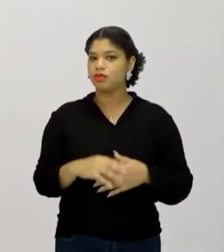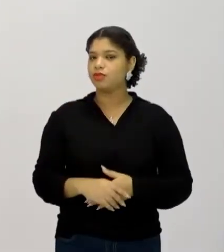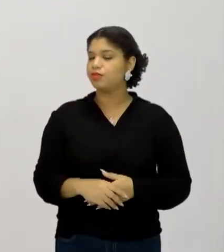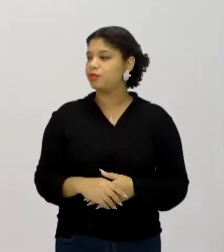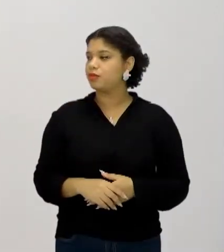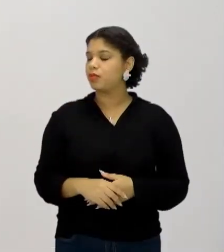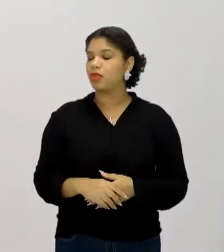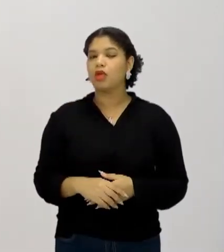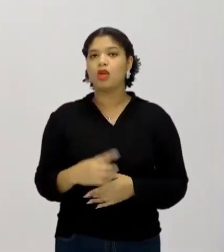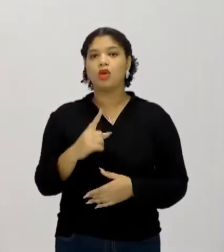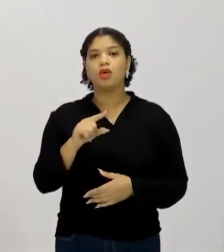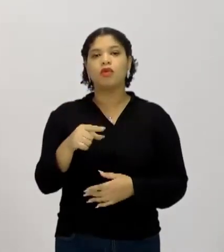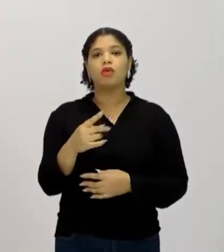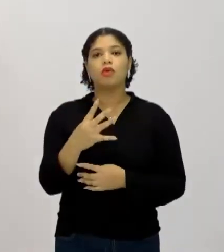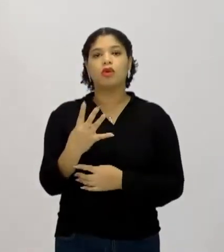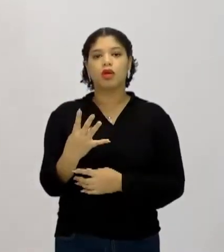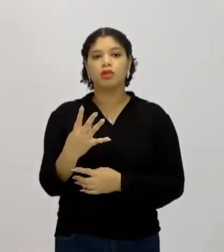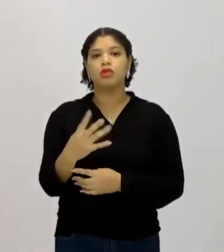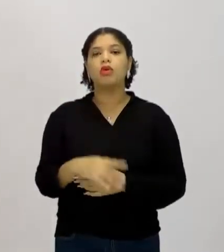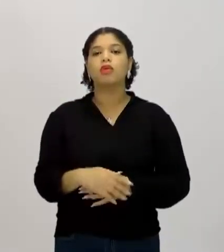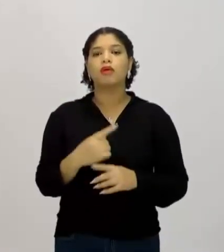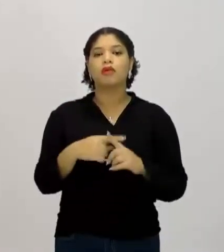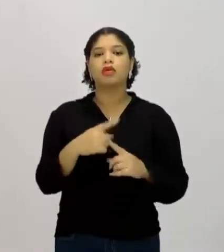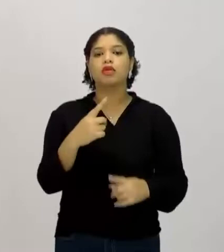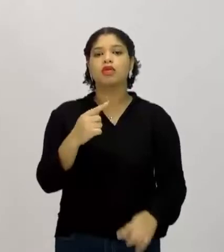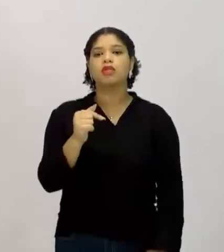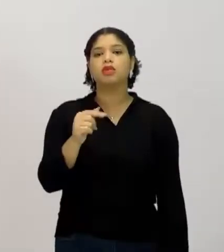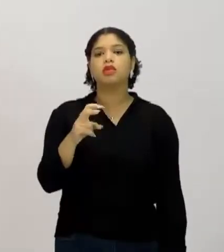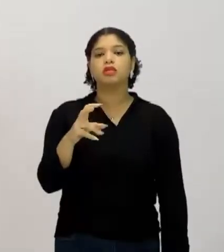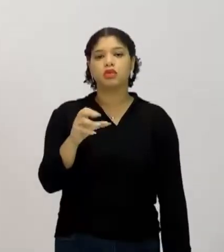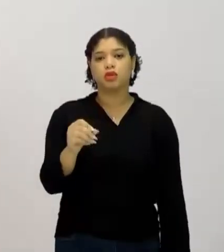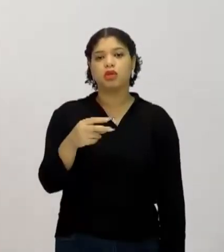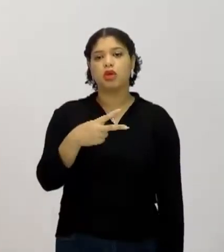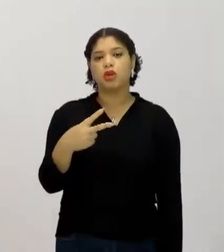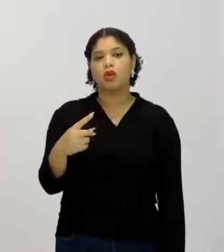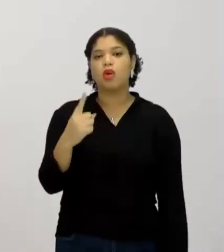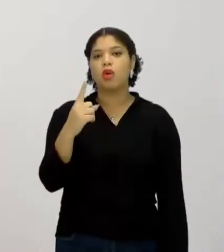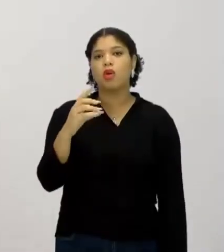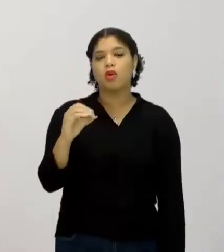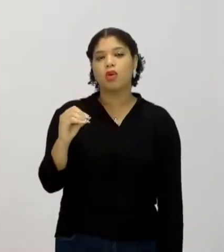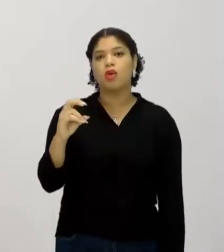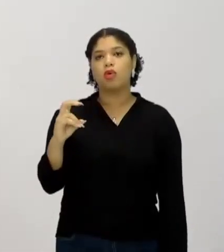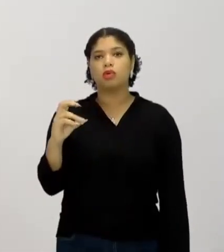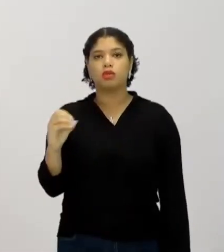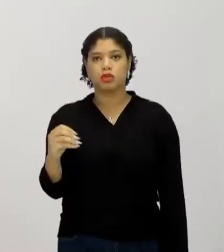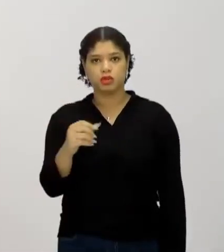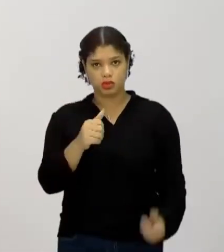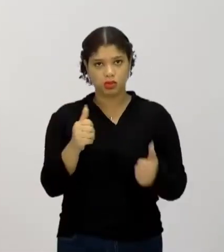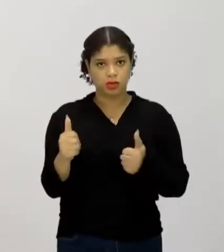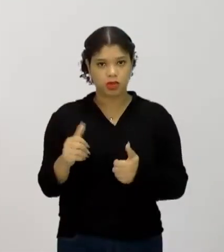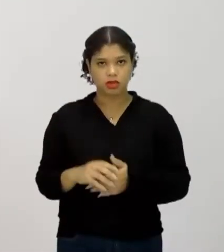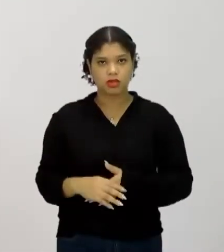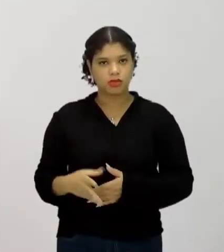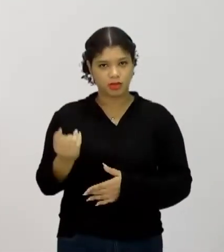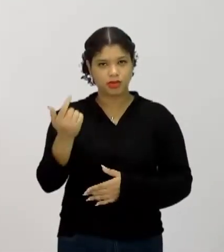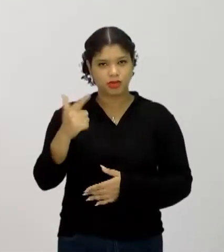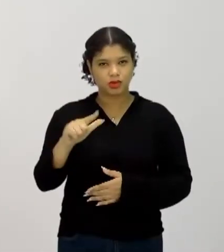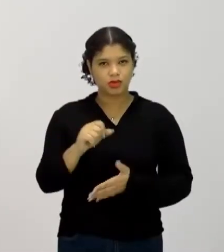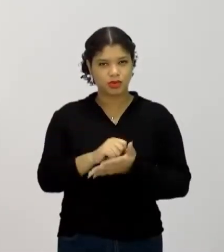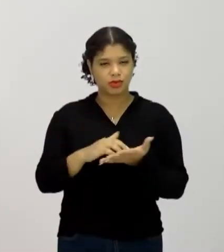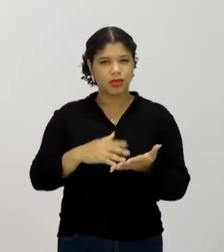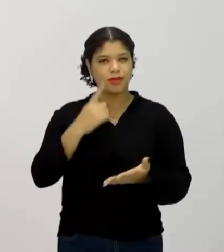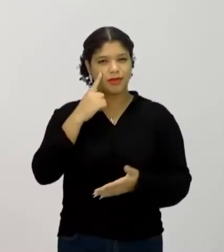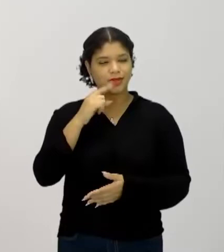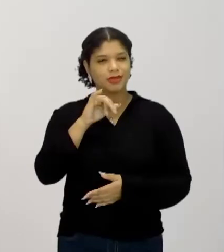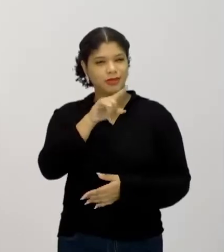1,4. Multiplicado pelo 750, daí 1.050. Tudo bem? Tranquilos? Vamos fazer mais um para ver se vocês realmente